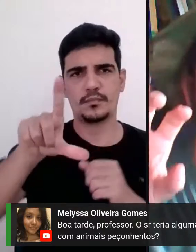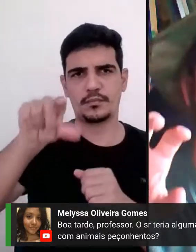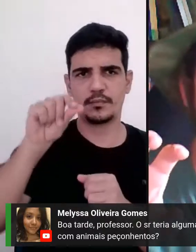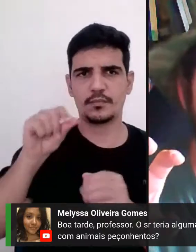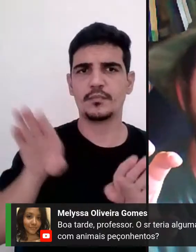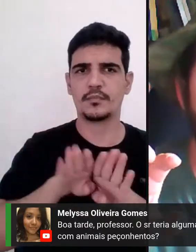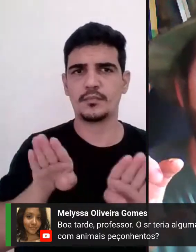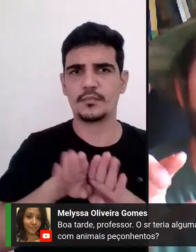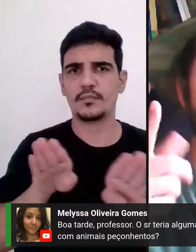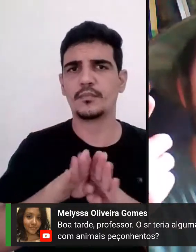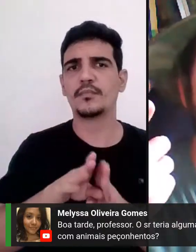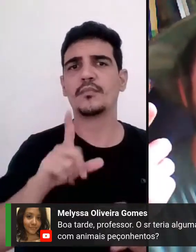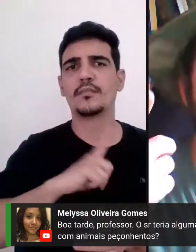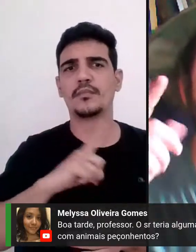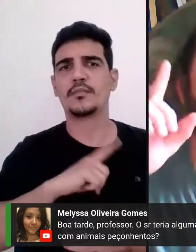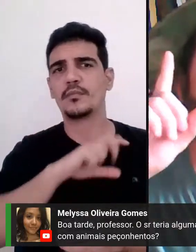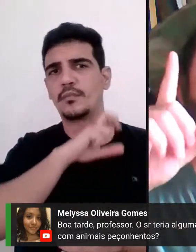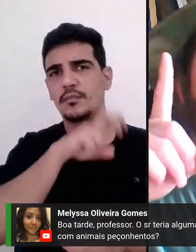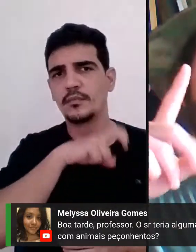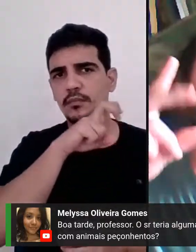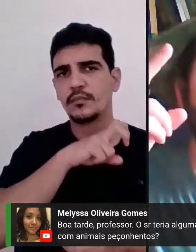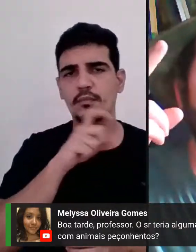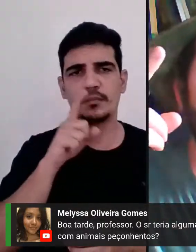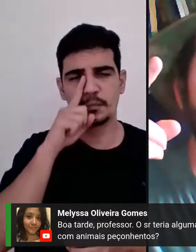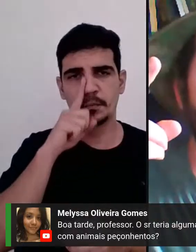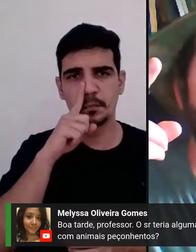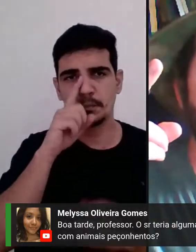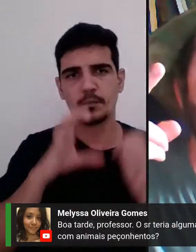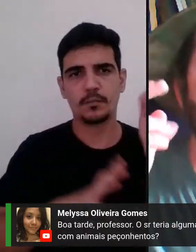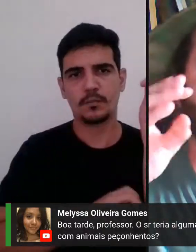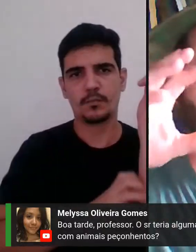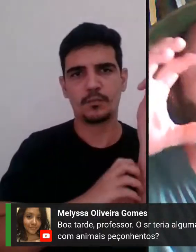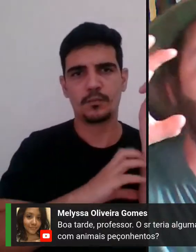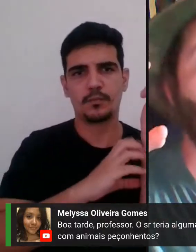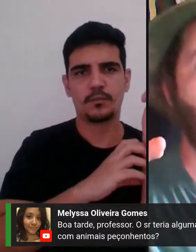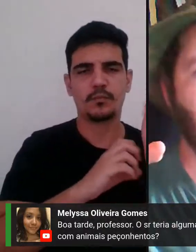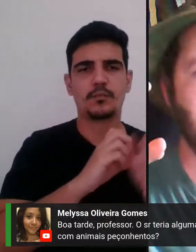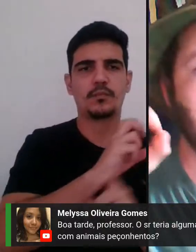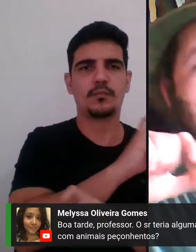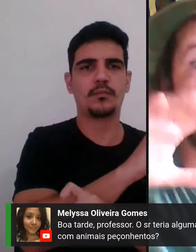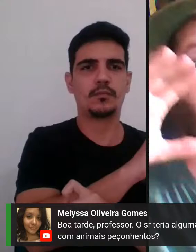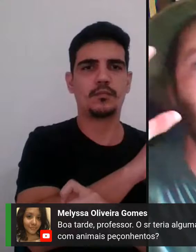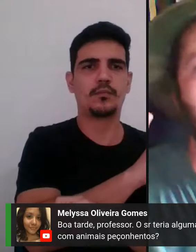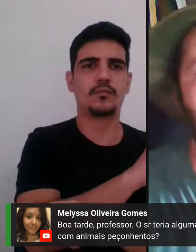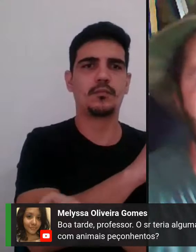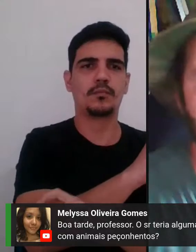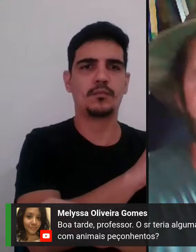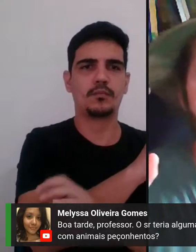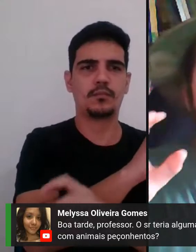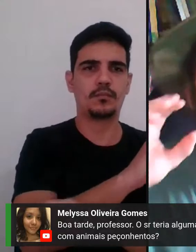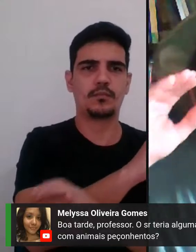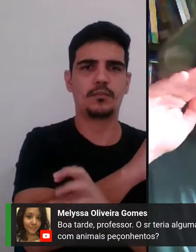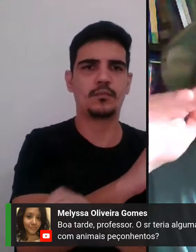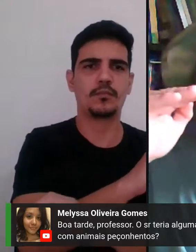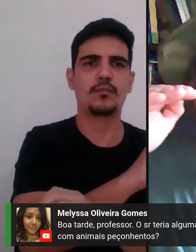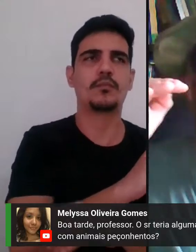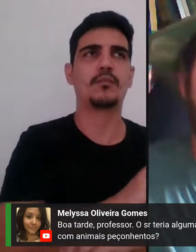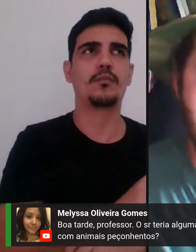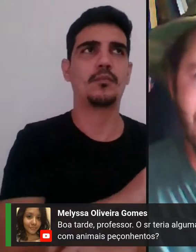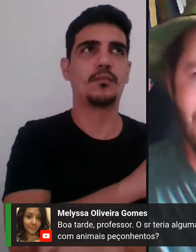os peçonhentos. Porque, olha só, aranha, escorpiões são artrópodes. Aí já é outra área. É